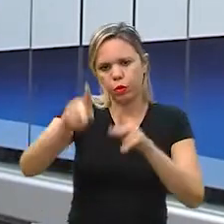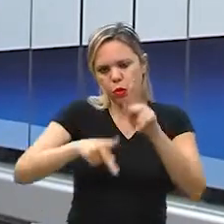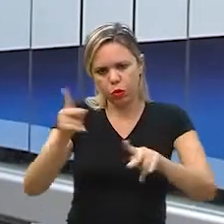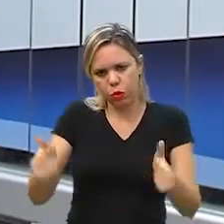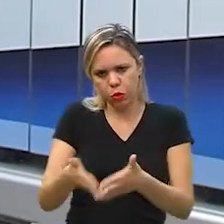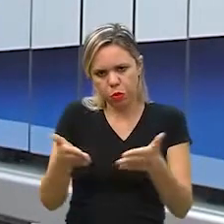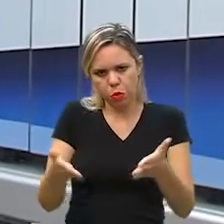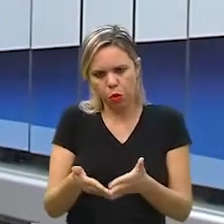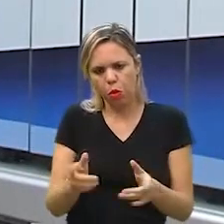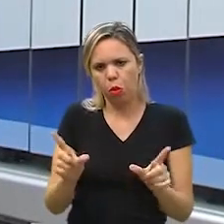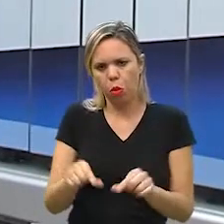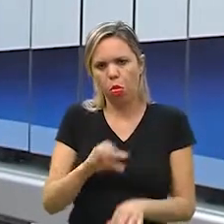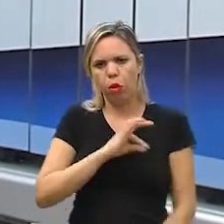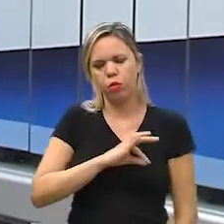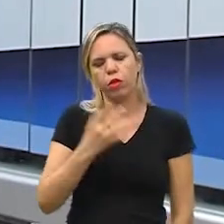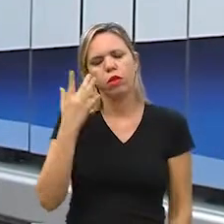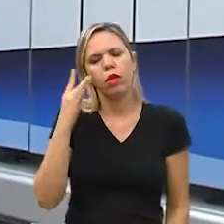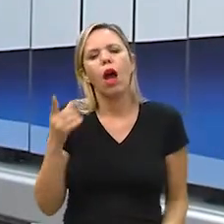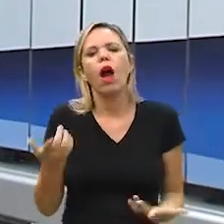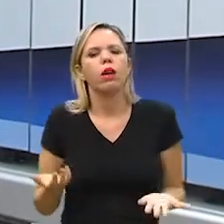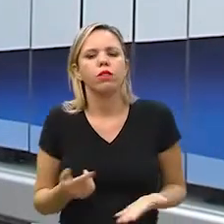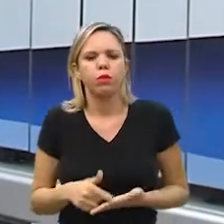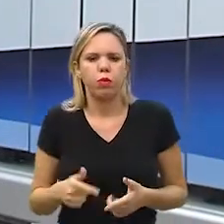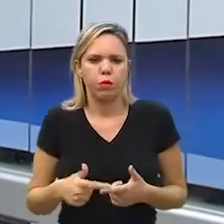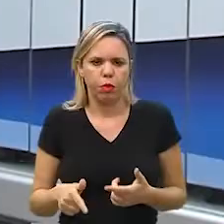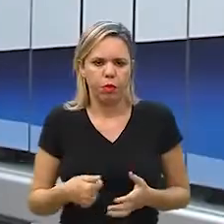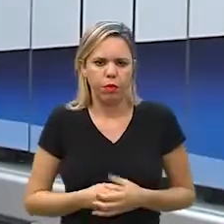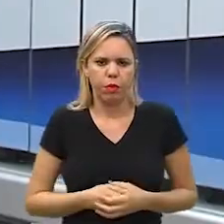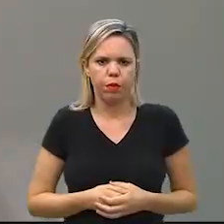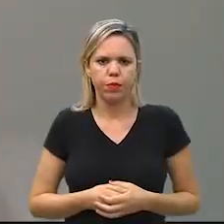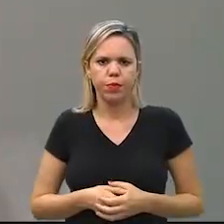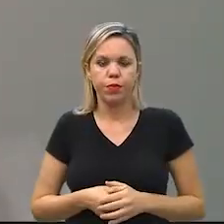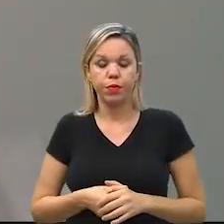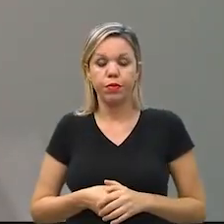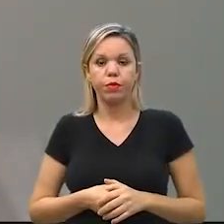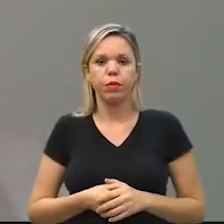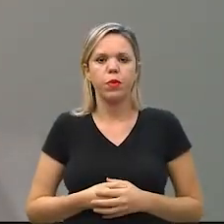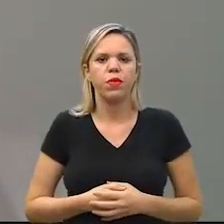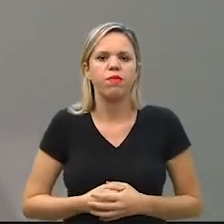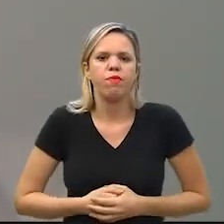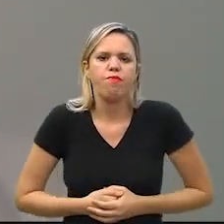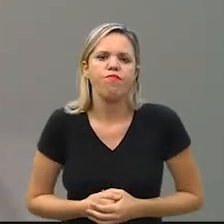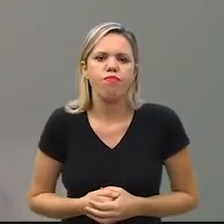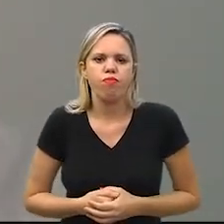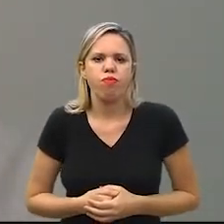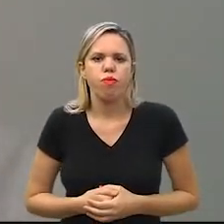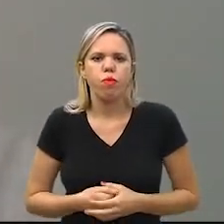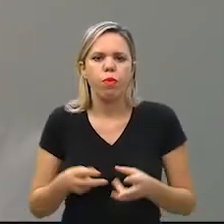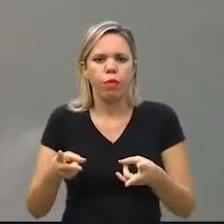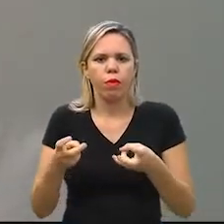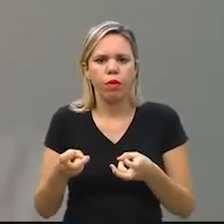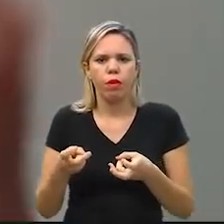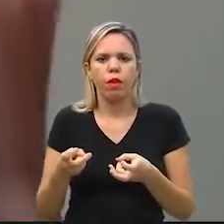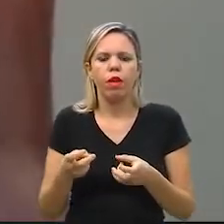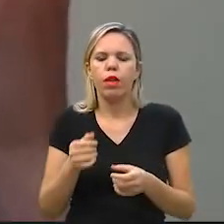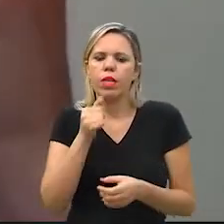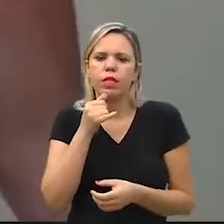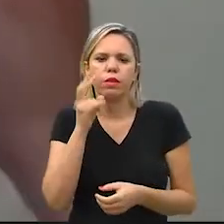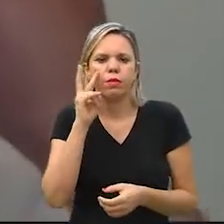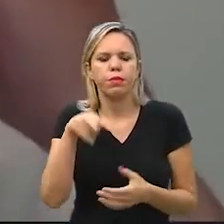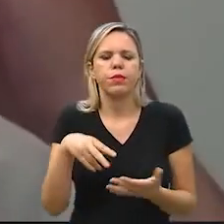menos recursos? Como é que você enxerga essa situação? prefiro ver da seguinte